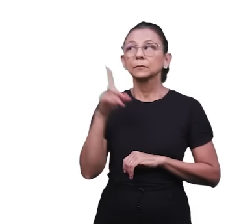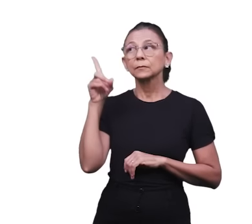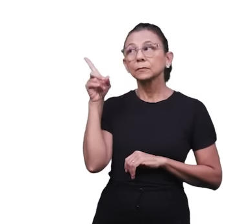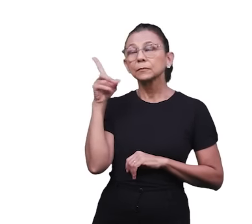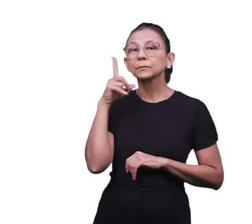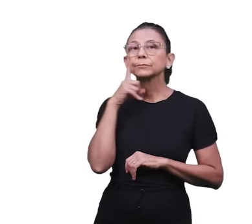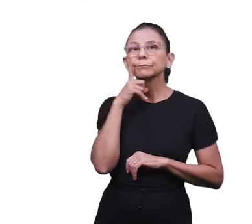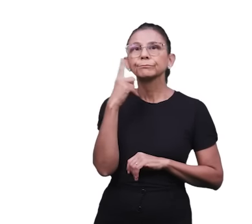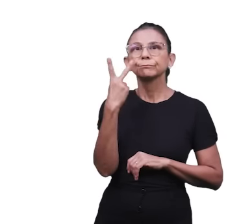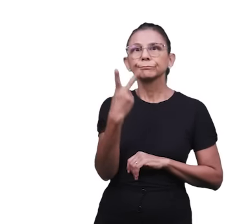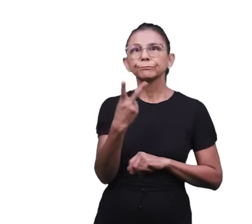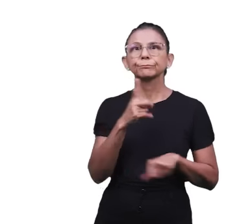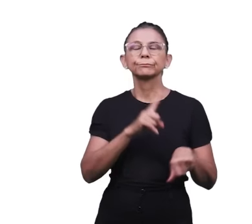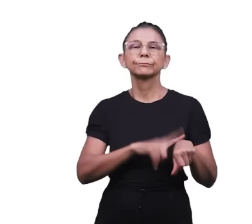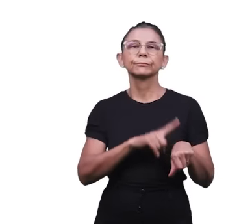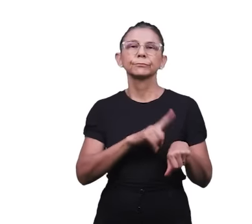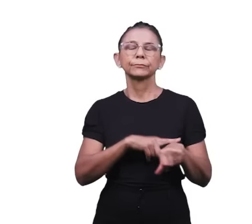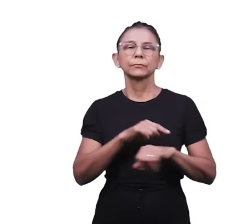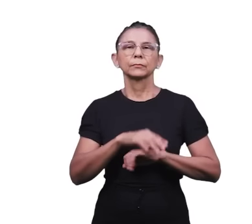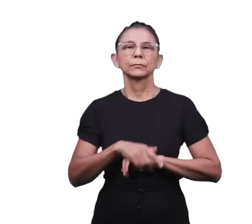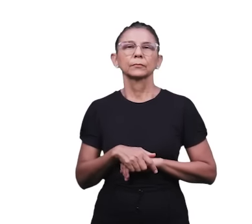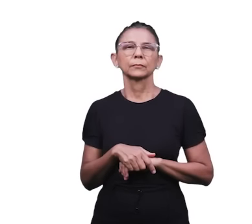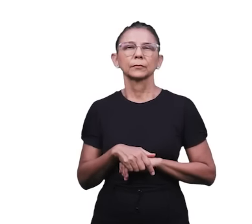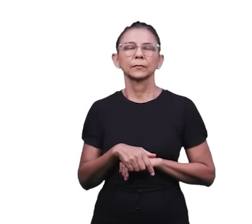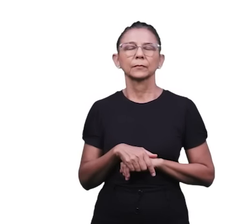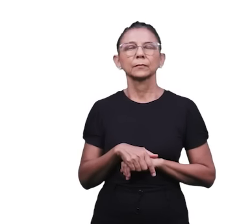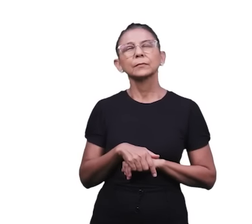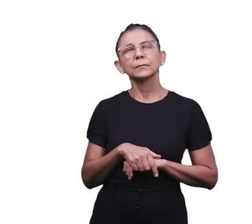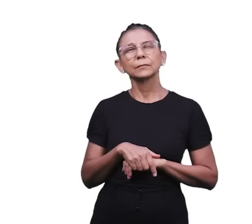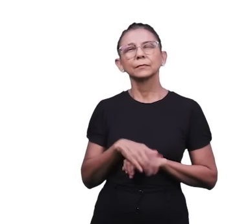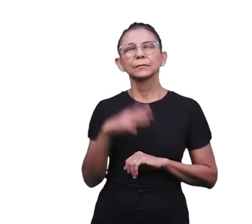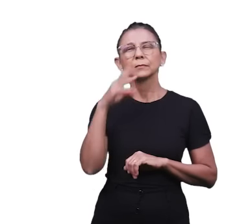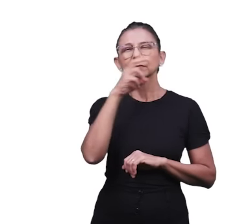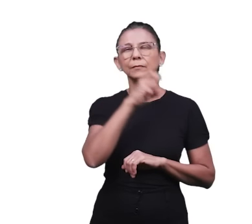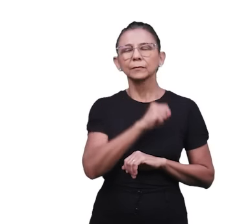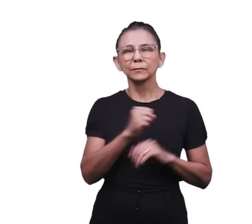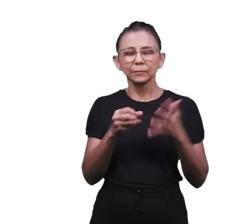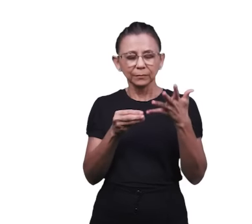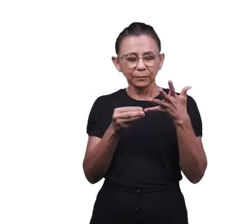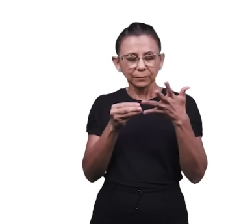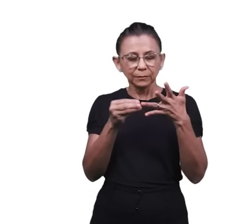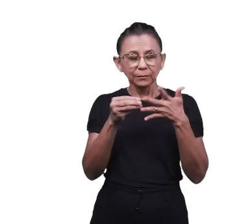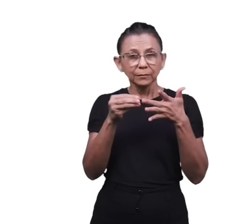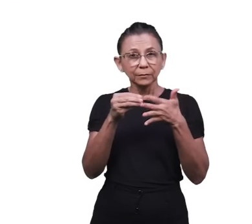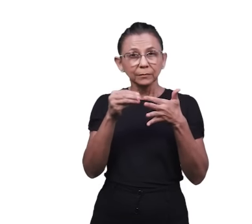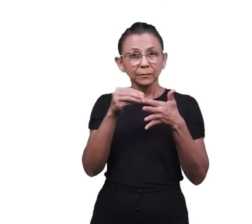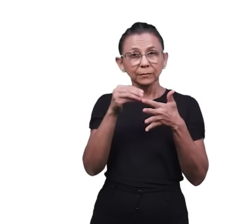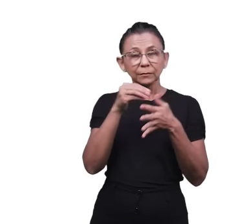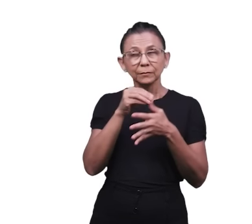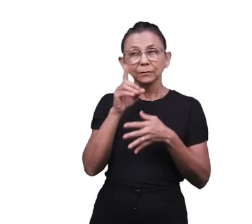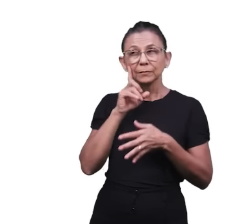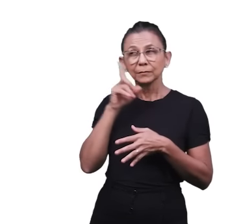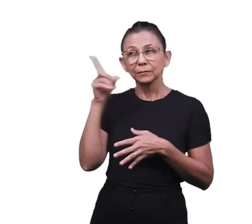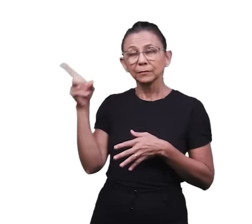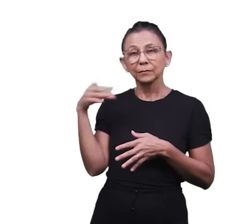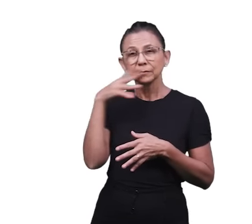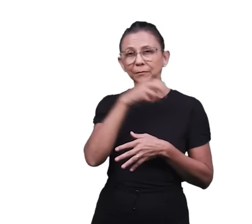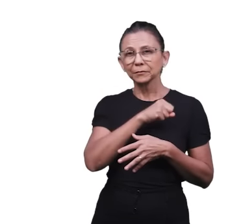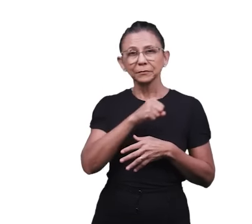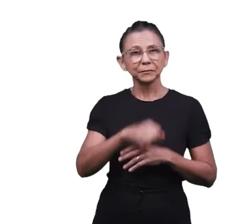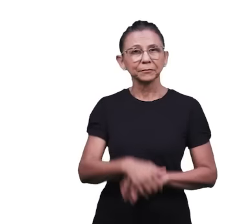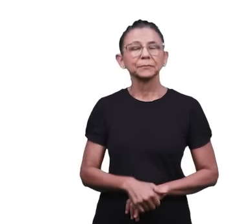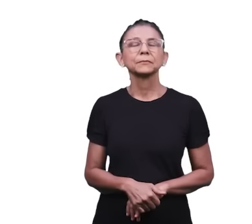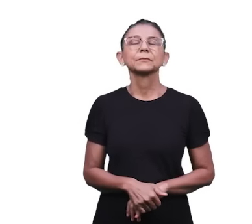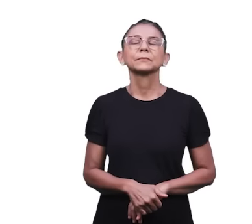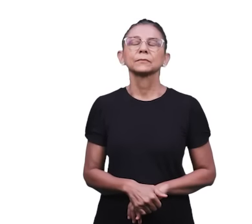olha dois tempos e aqui aquela notinha rapidinho apogiatura que vai ser bem